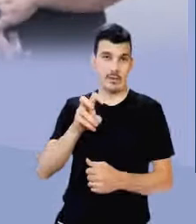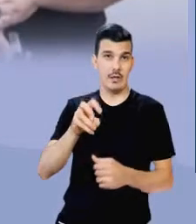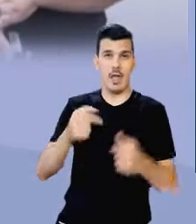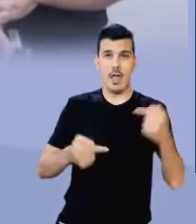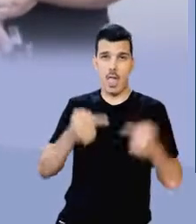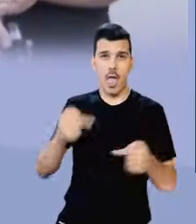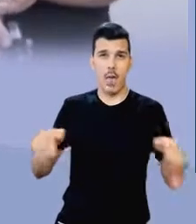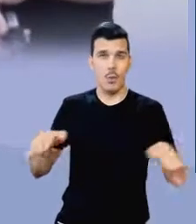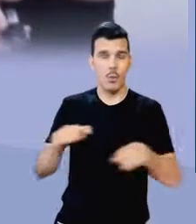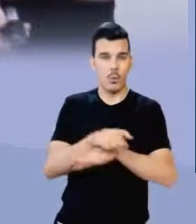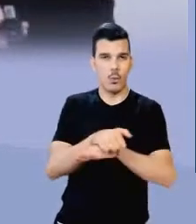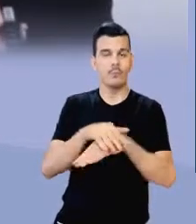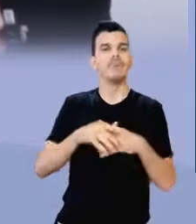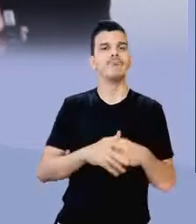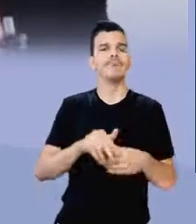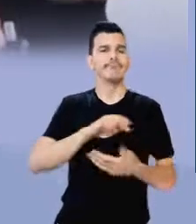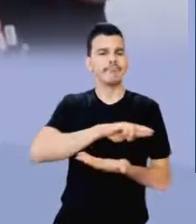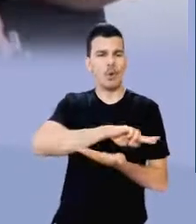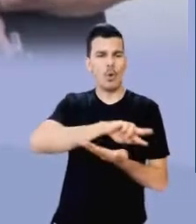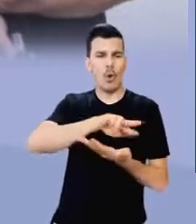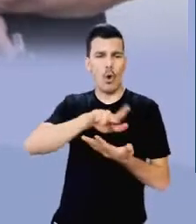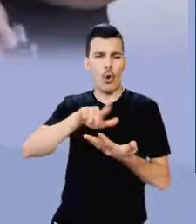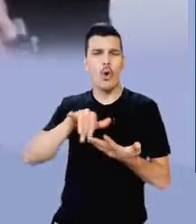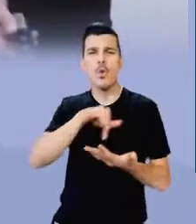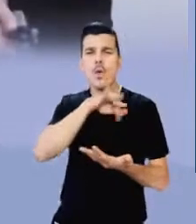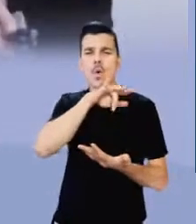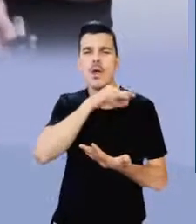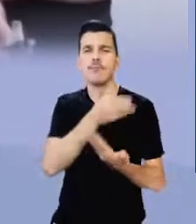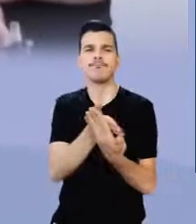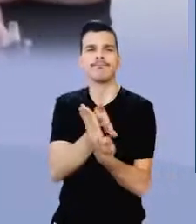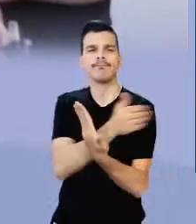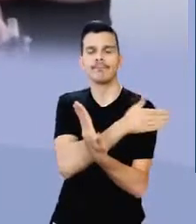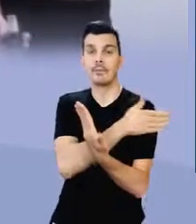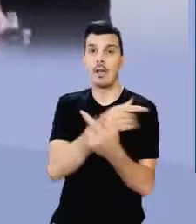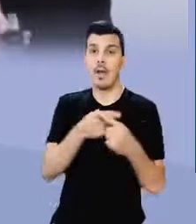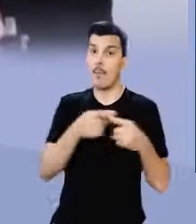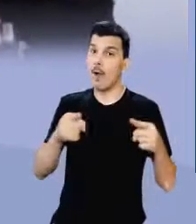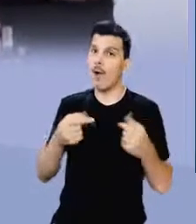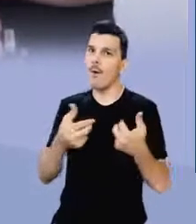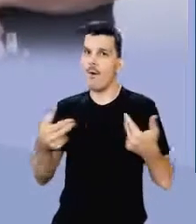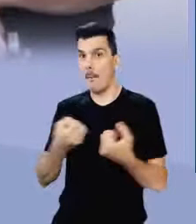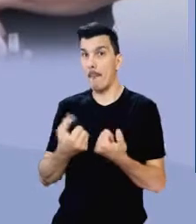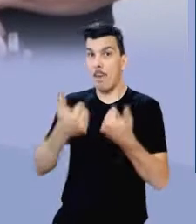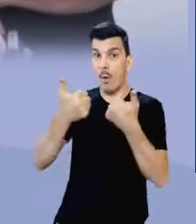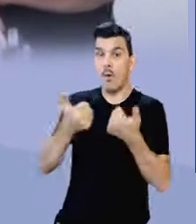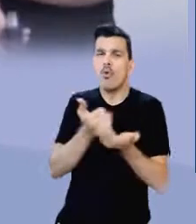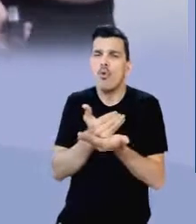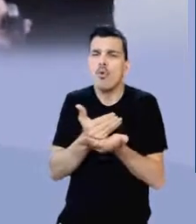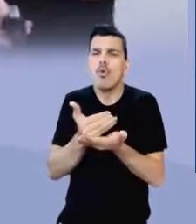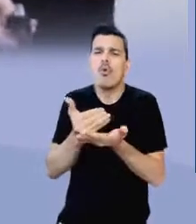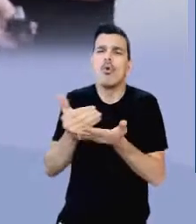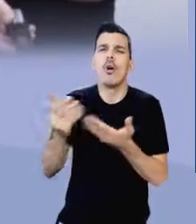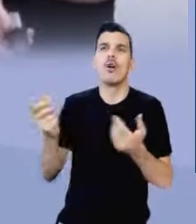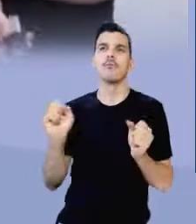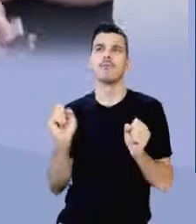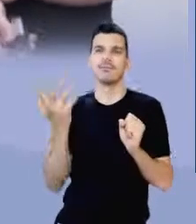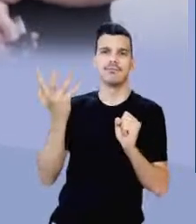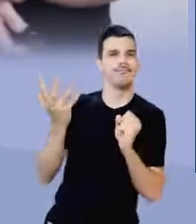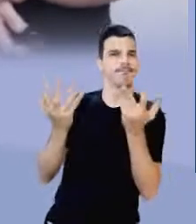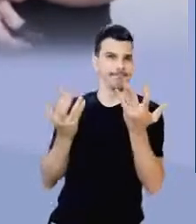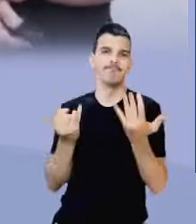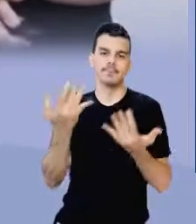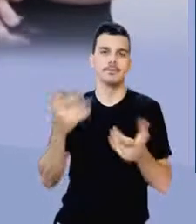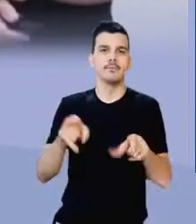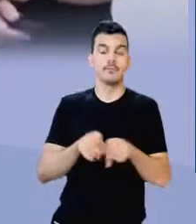terminara e as coisas ruins haviam acontecido, mas coisas boas começavam a